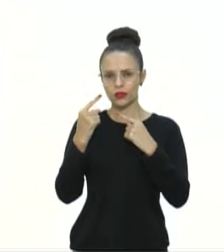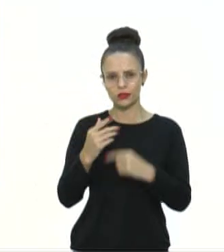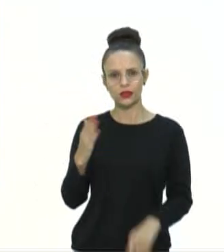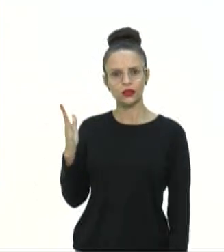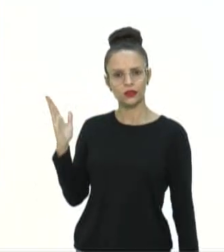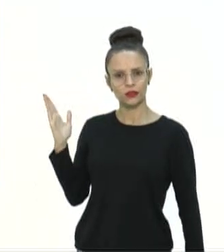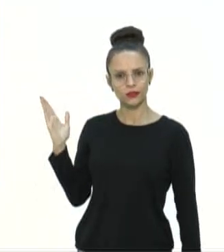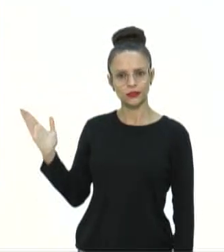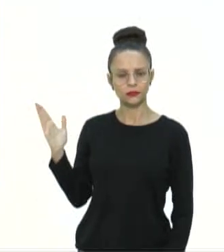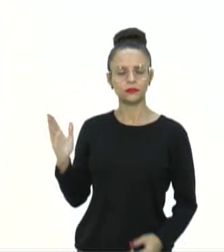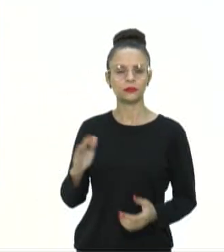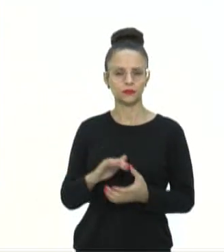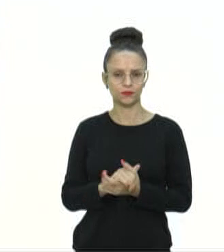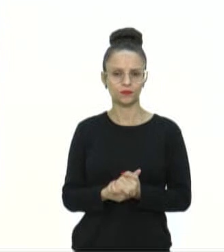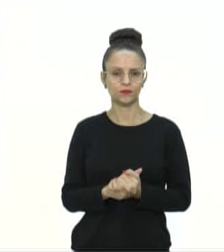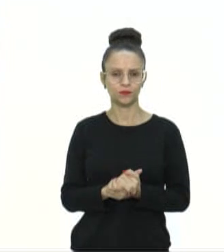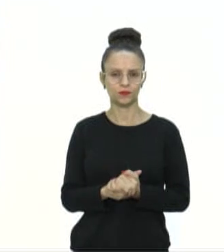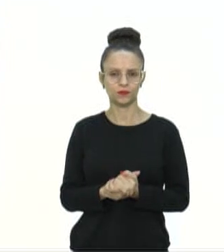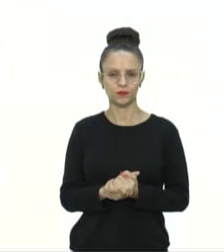um estilo da estampa japonesa.